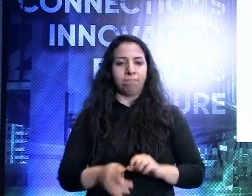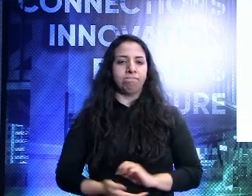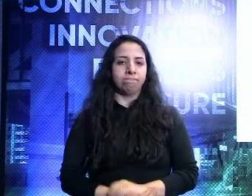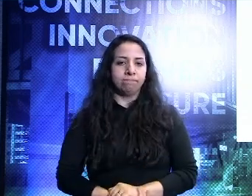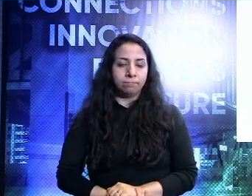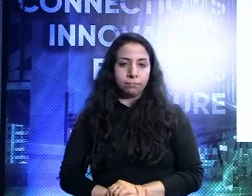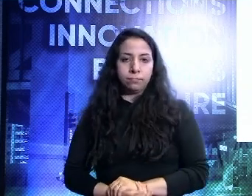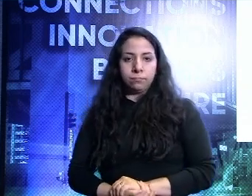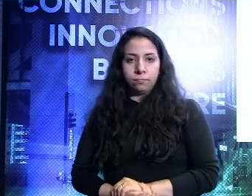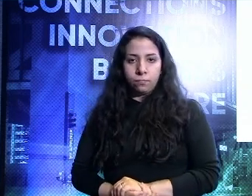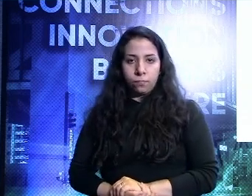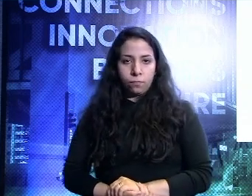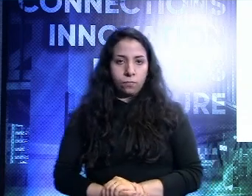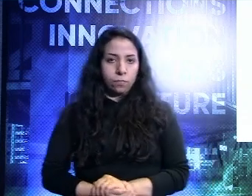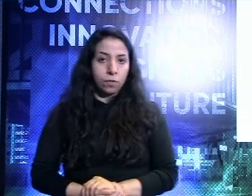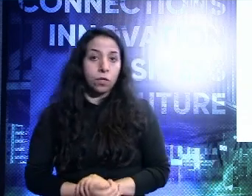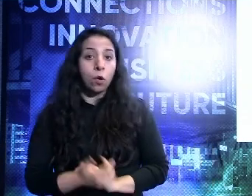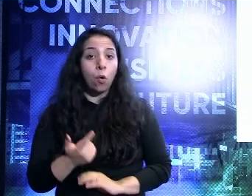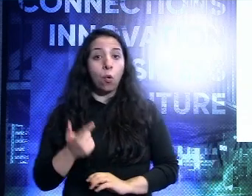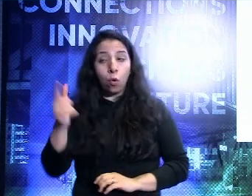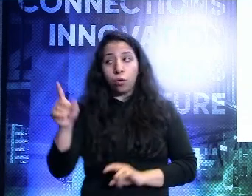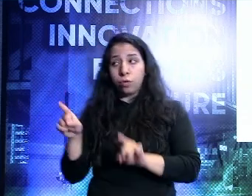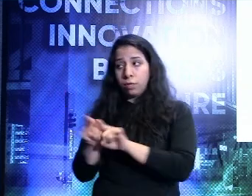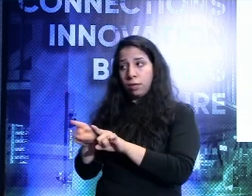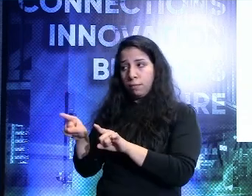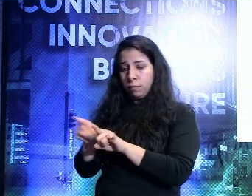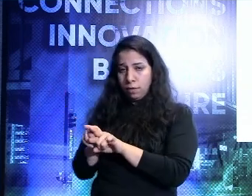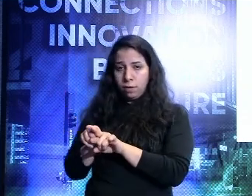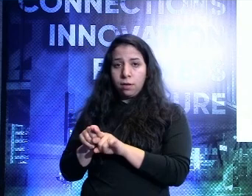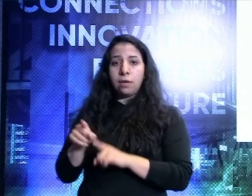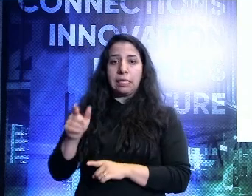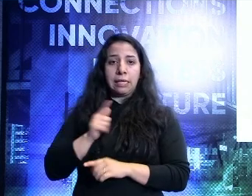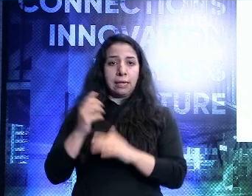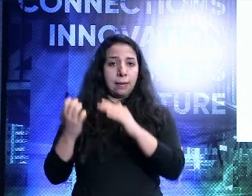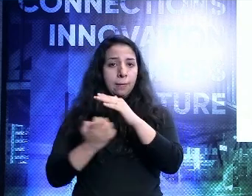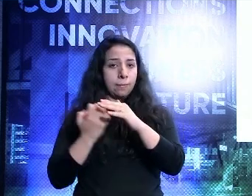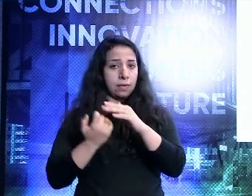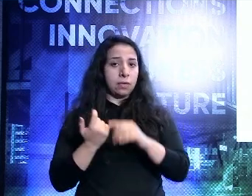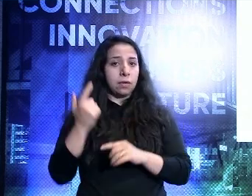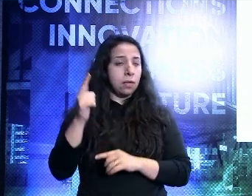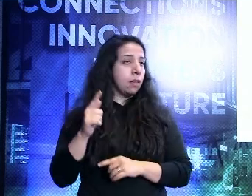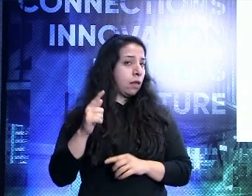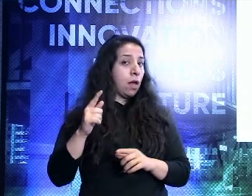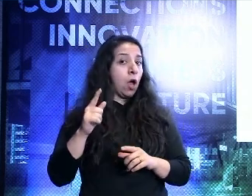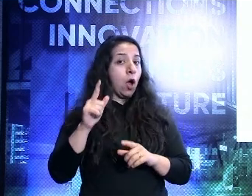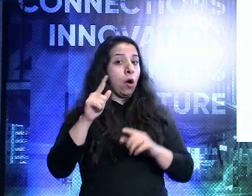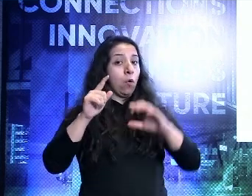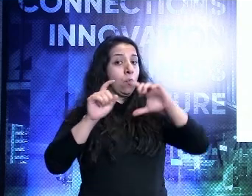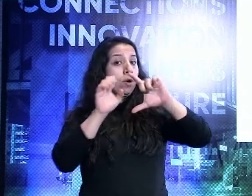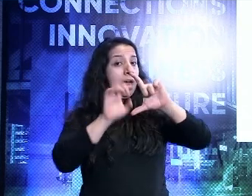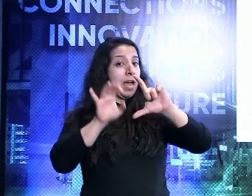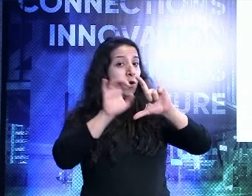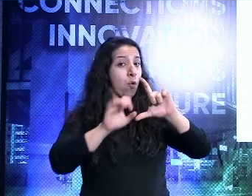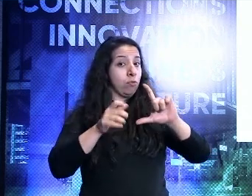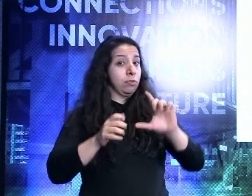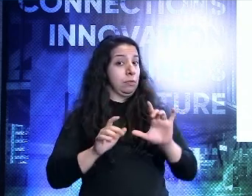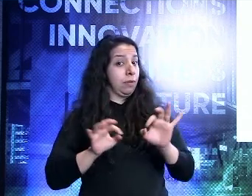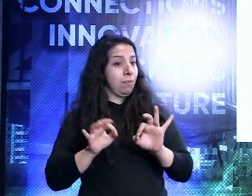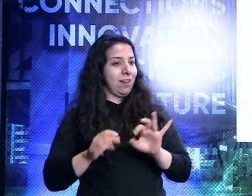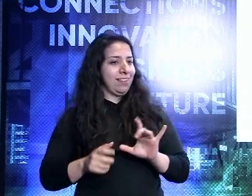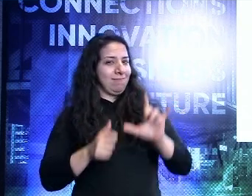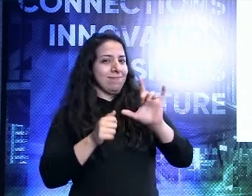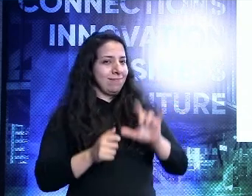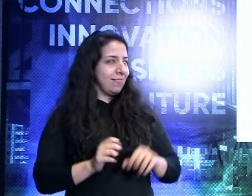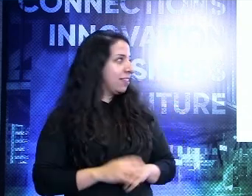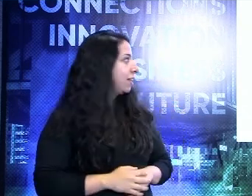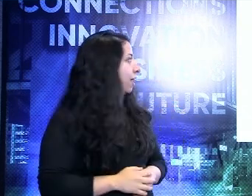outro case bacana que nós temos, esse eu vou mostrar o artigo, preparem a câmera do QR Code, que é a próxima aqui que vai aparecer daqui a pouco, tá? Um case